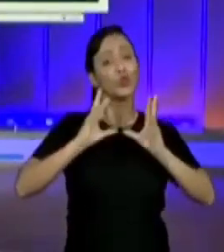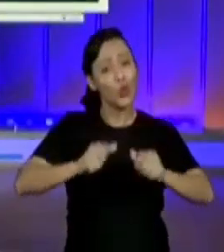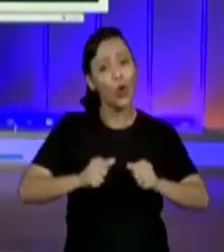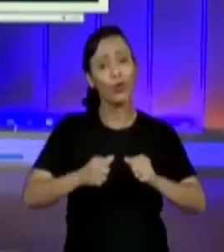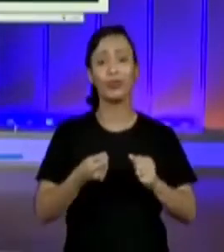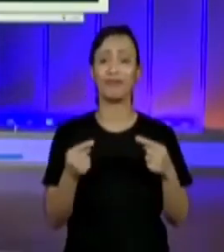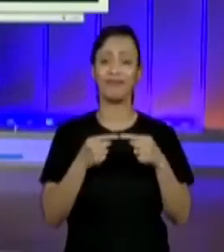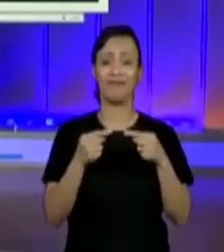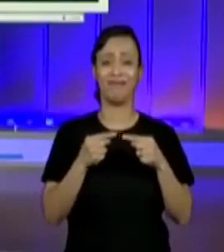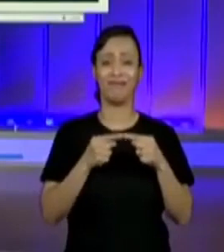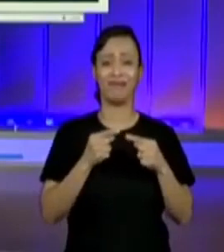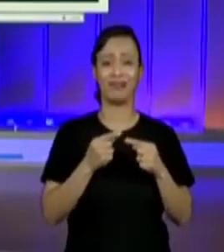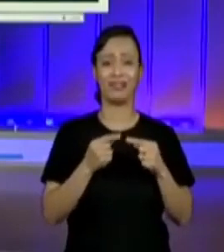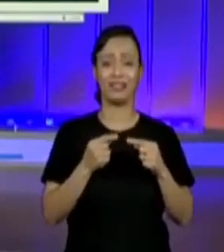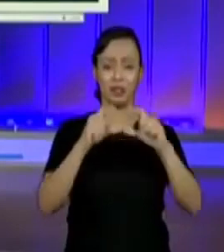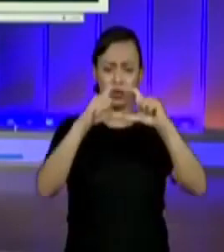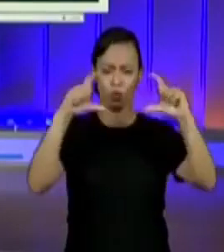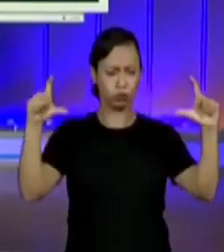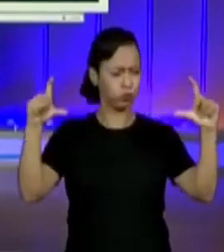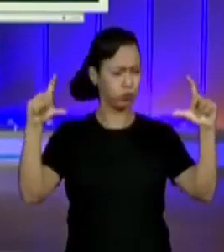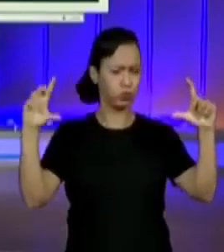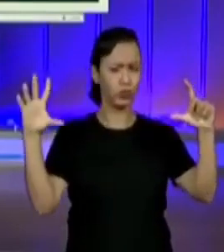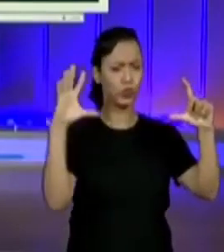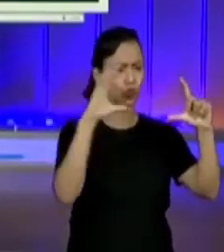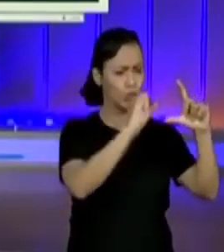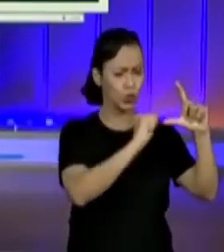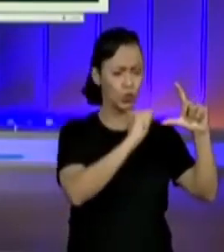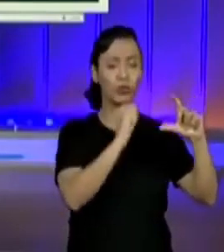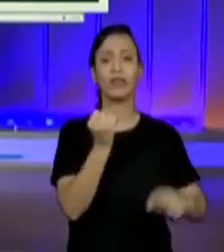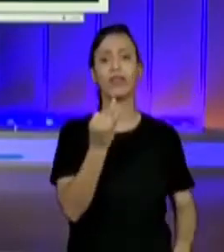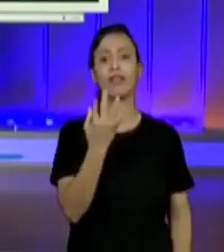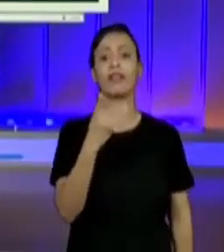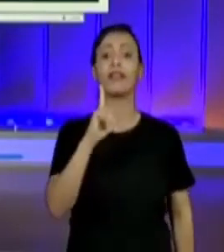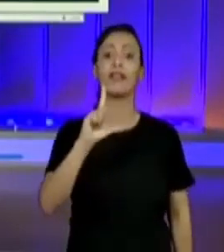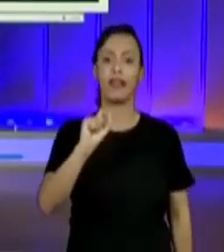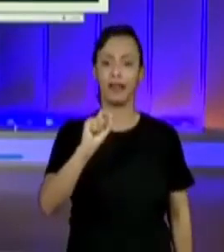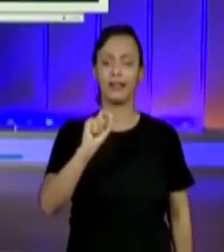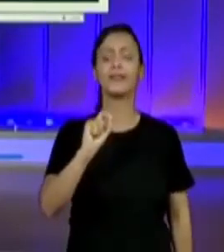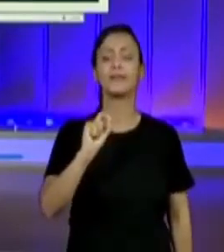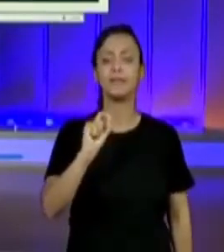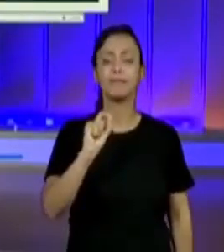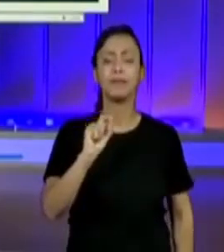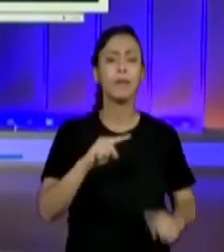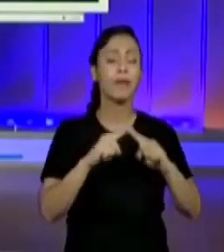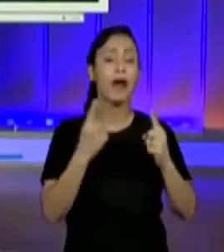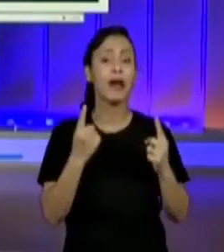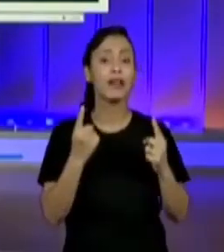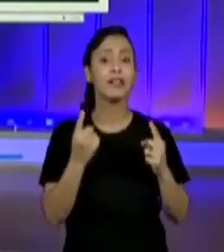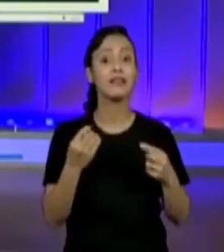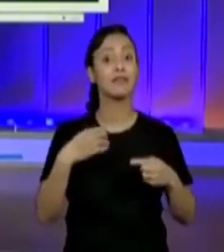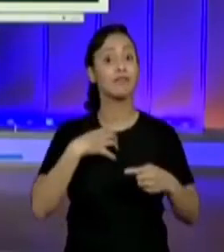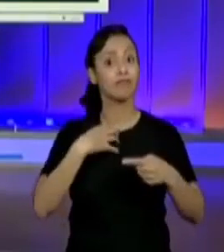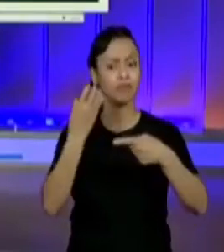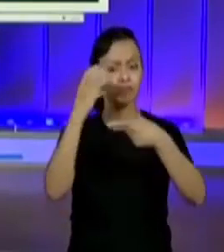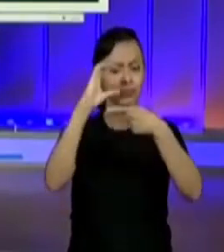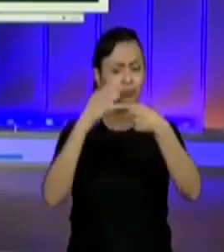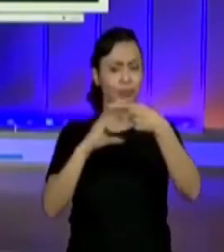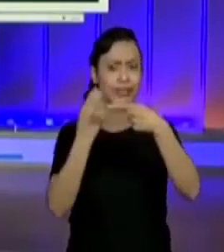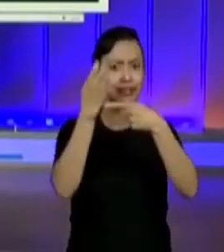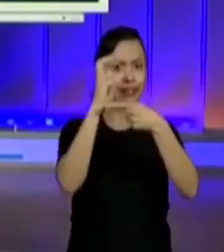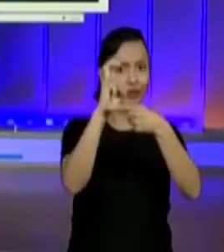figura inteira Então não é e vamos pensar então em frações a partir das partes que serão